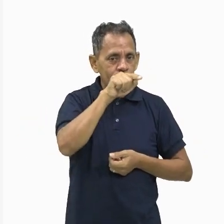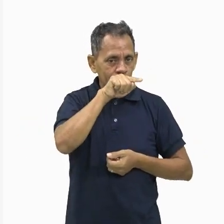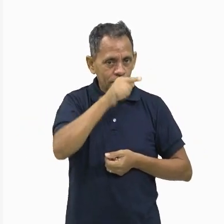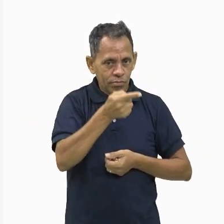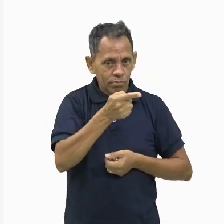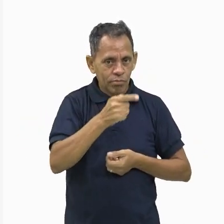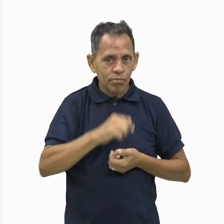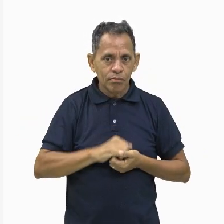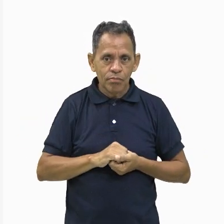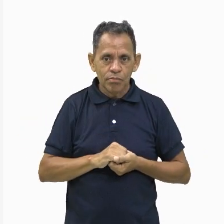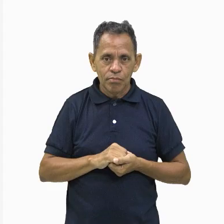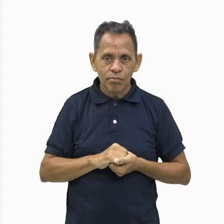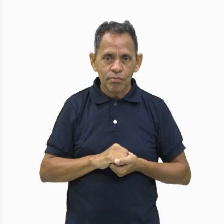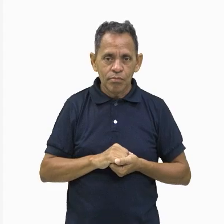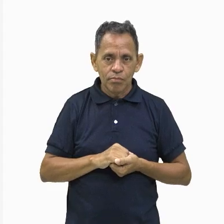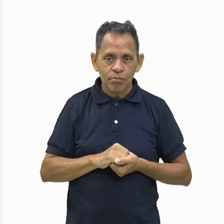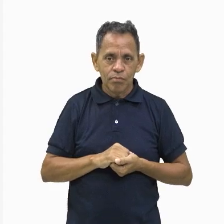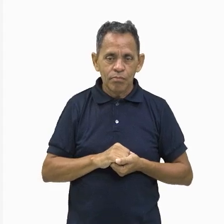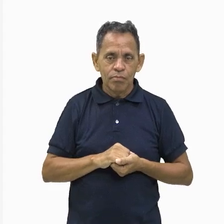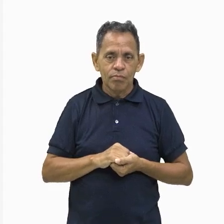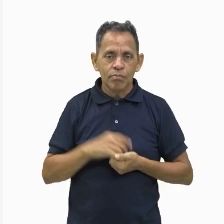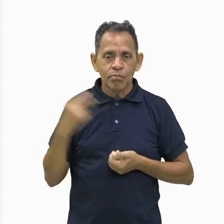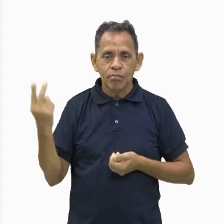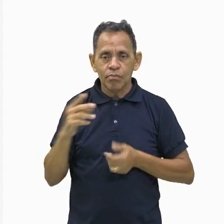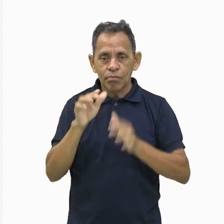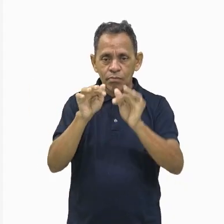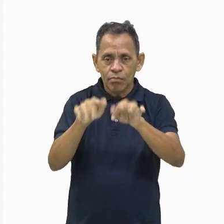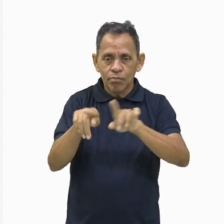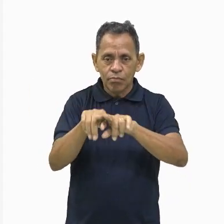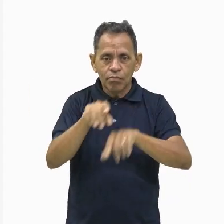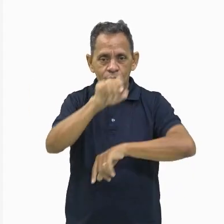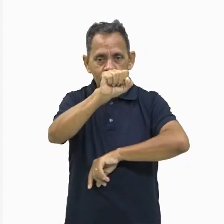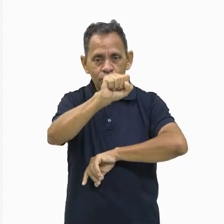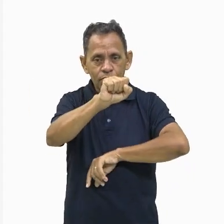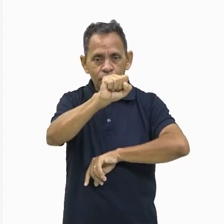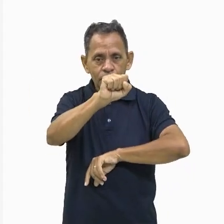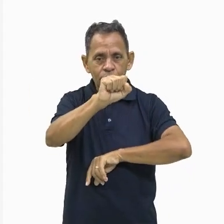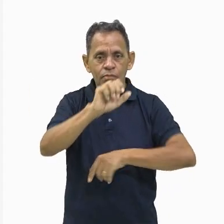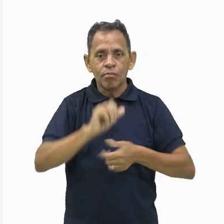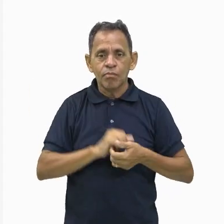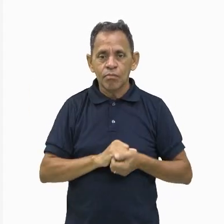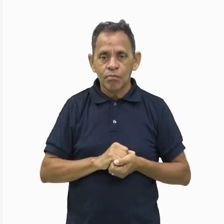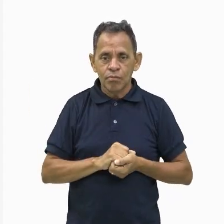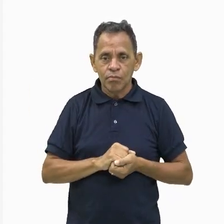O valor, preço final é igual a R$8.000,